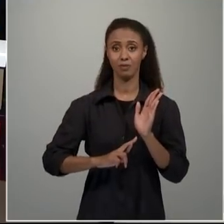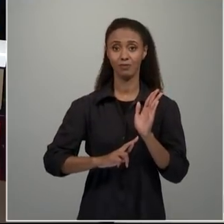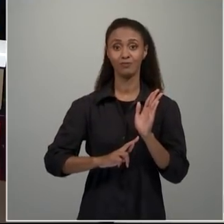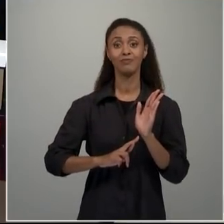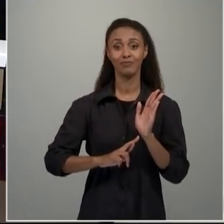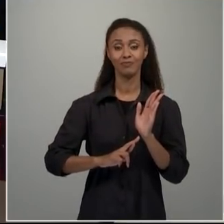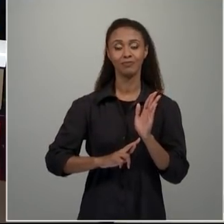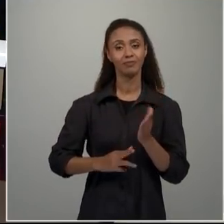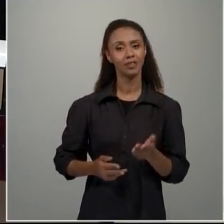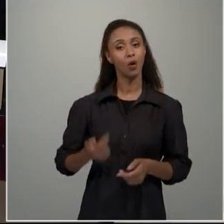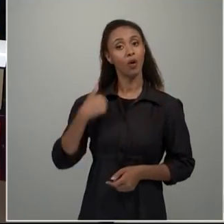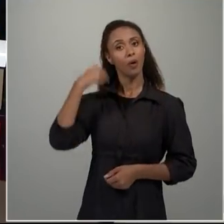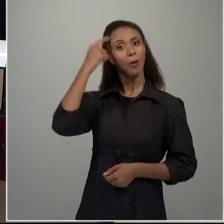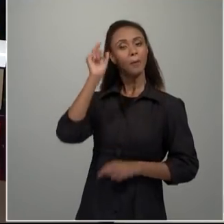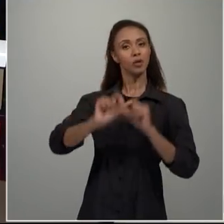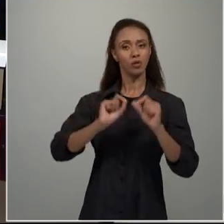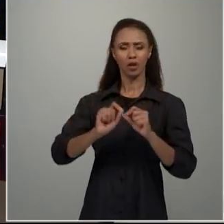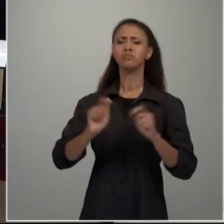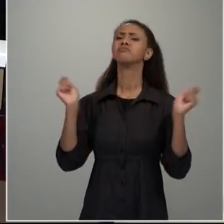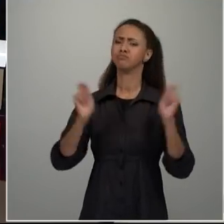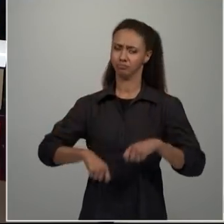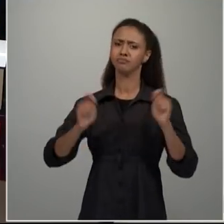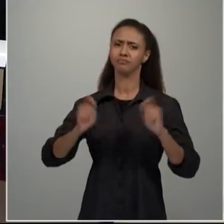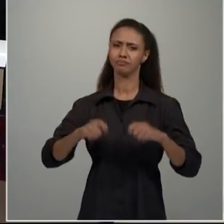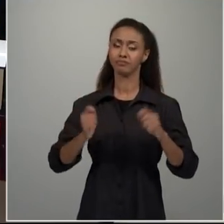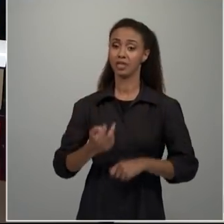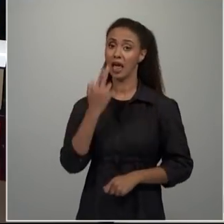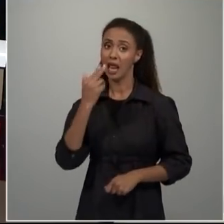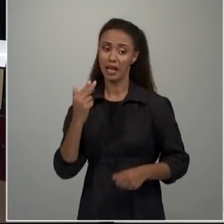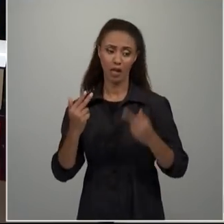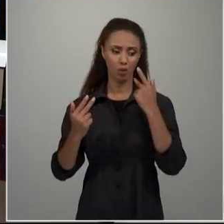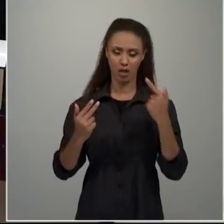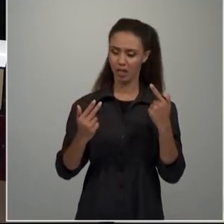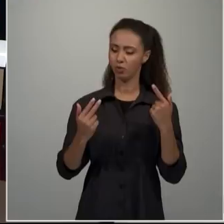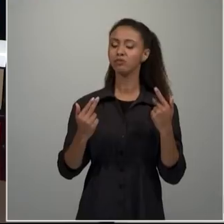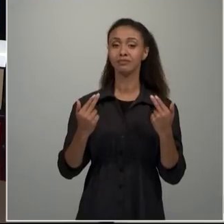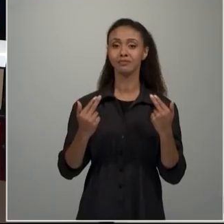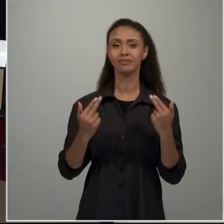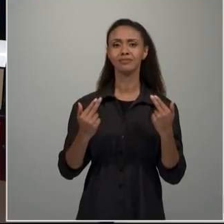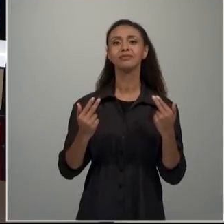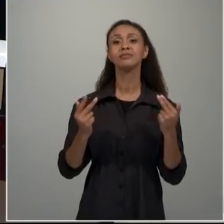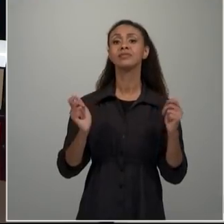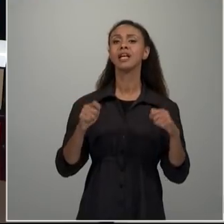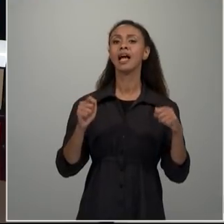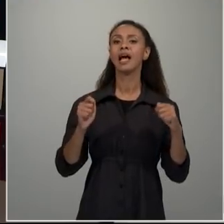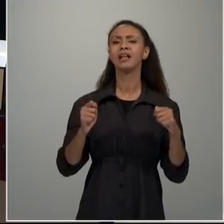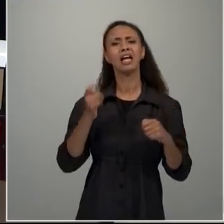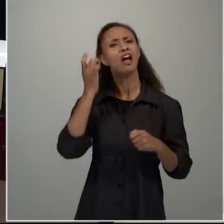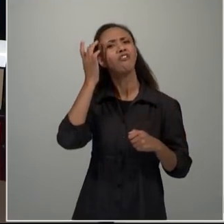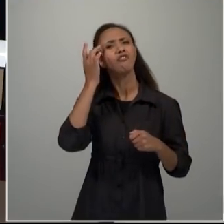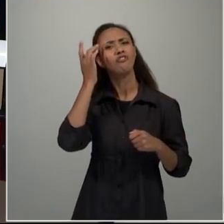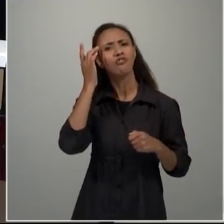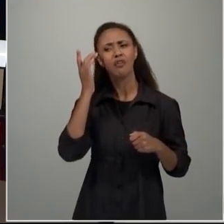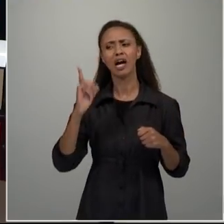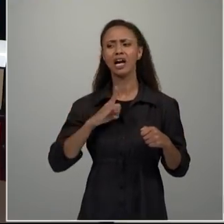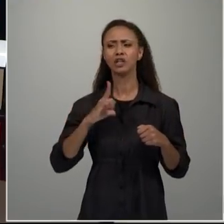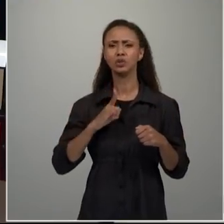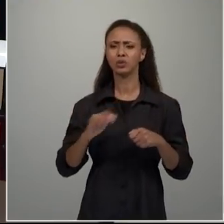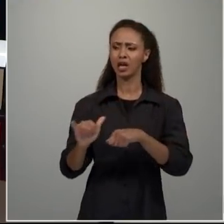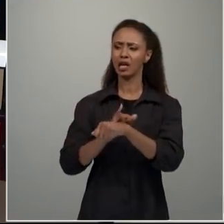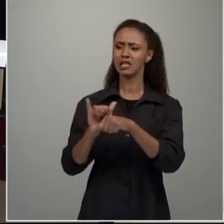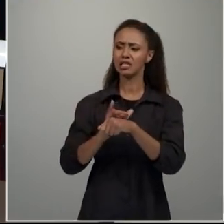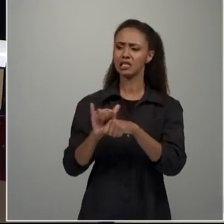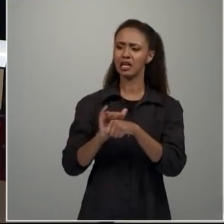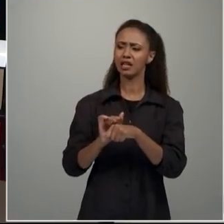sim de língua para a língua a gente usa com muita facilidade porque a gente aproveita as estruturas mas que tal você tem outras